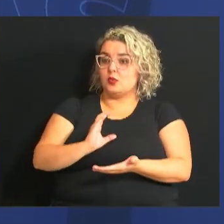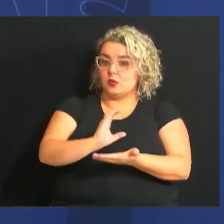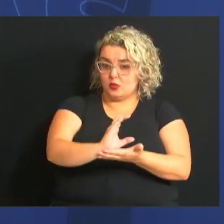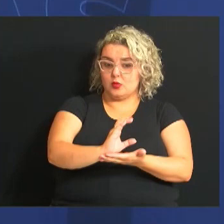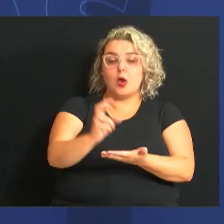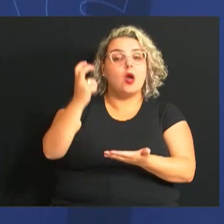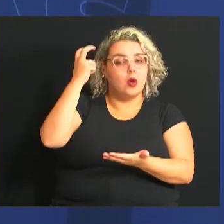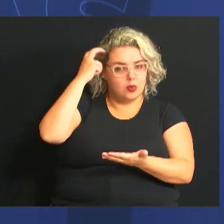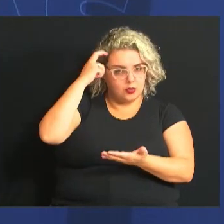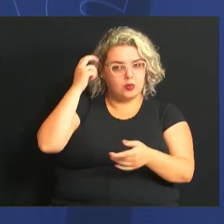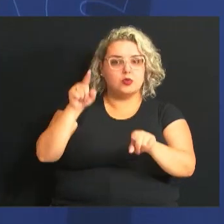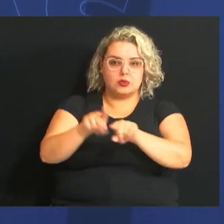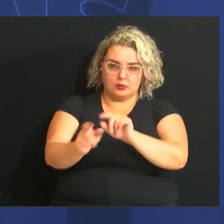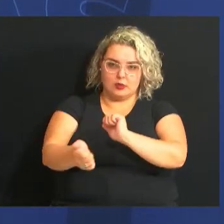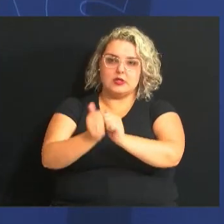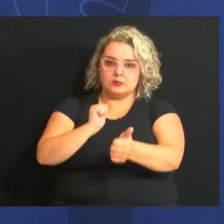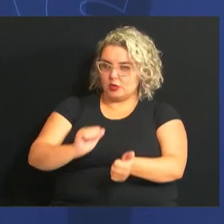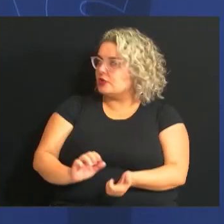e esporte.